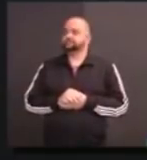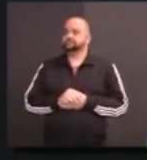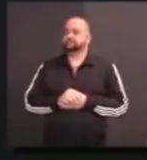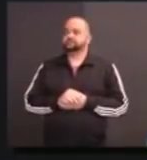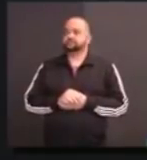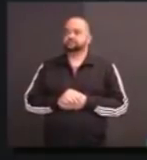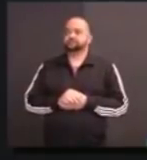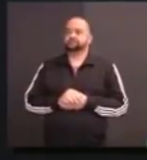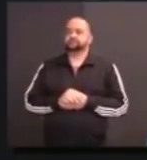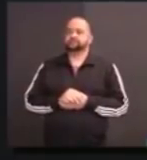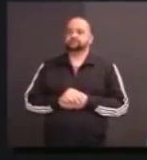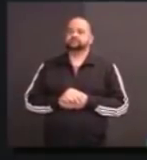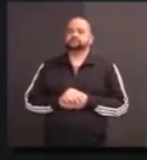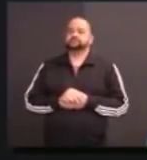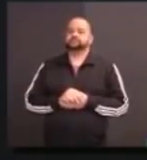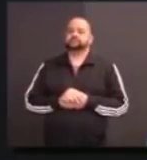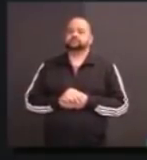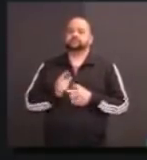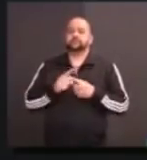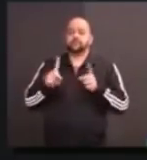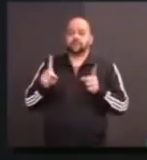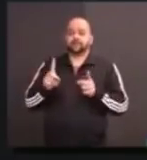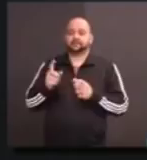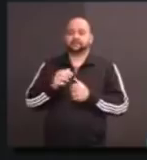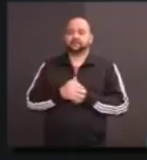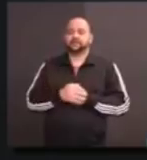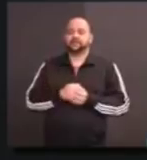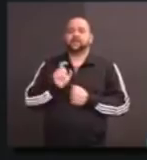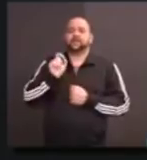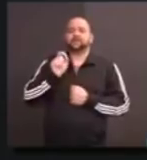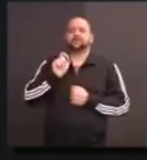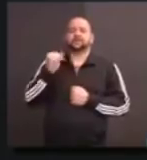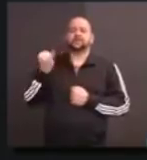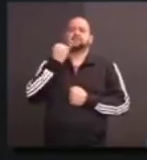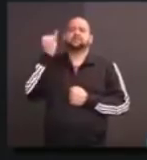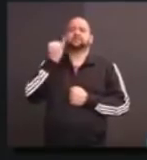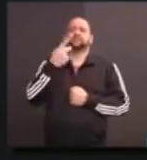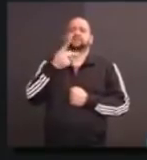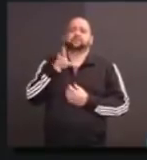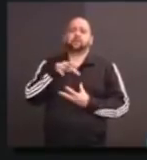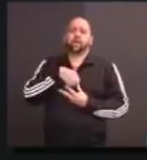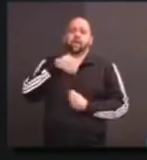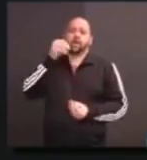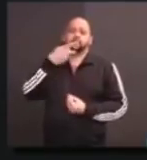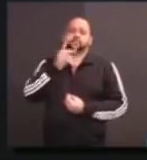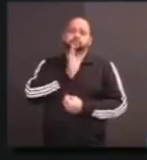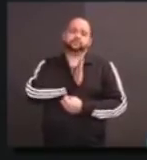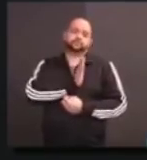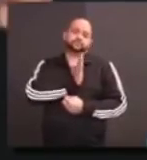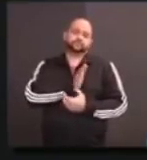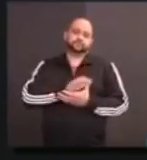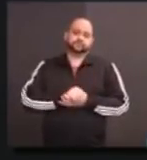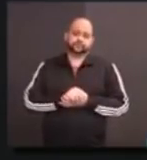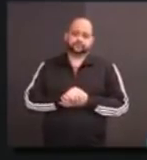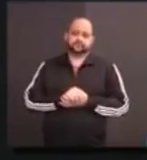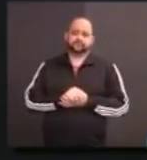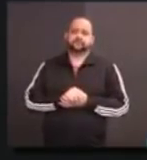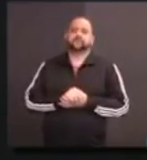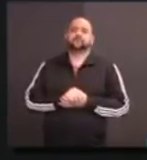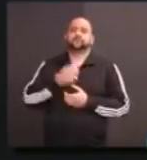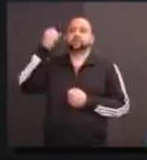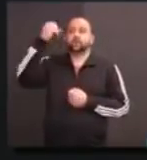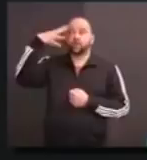lotado. Mas o que ficaria na alma, no coração, de luz,